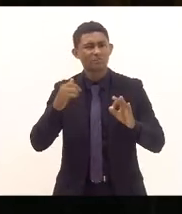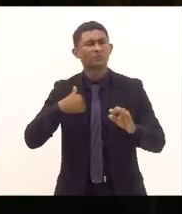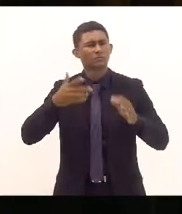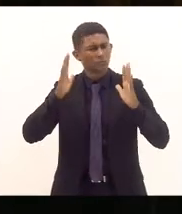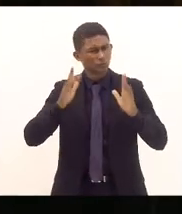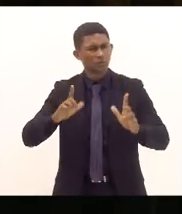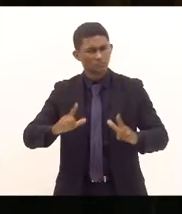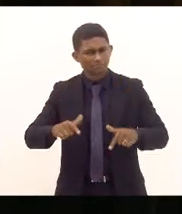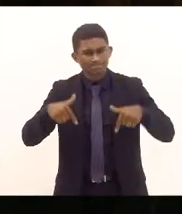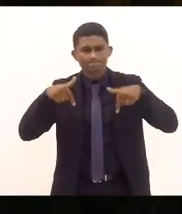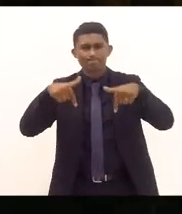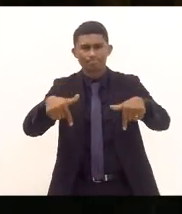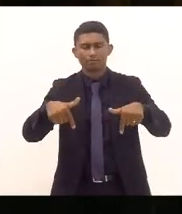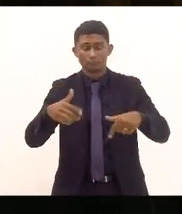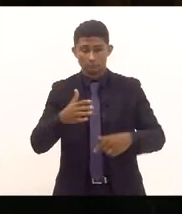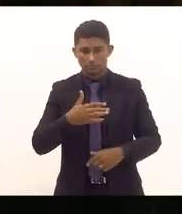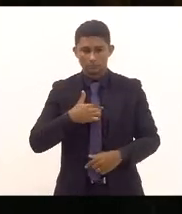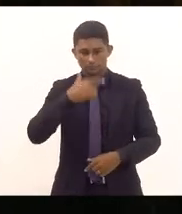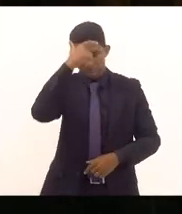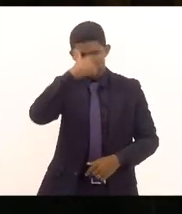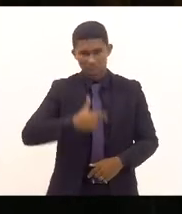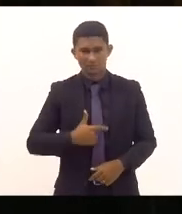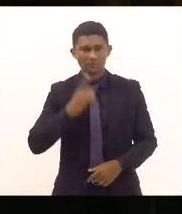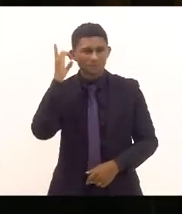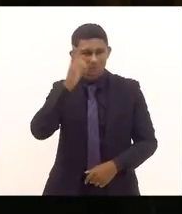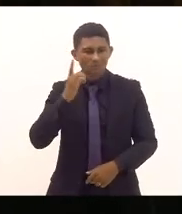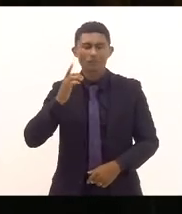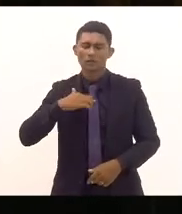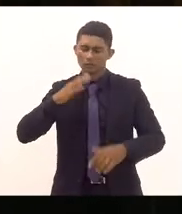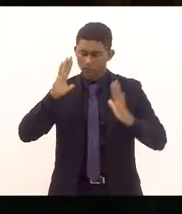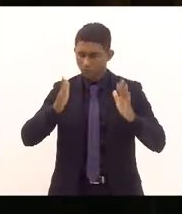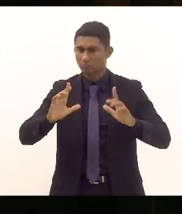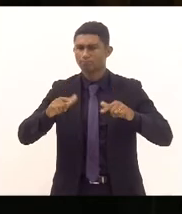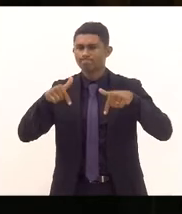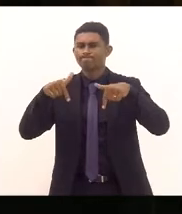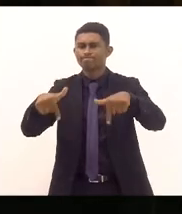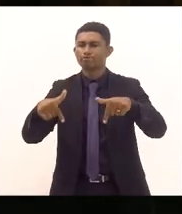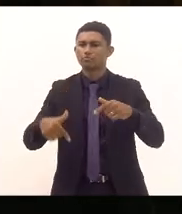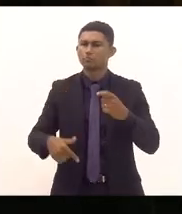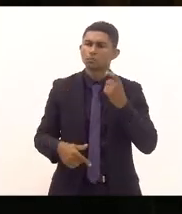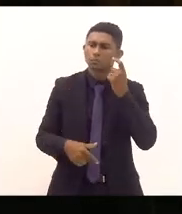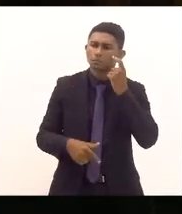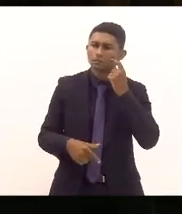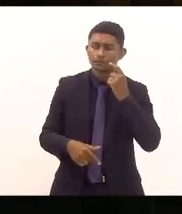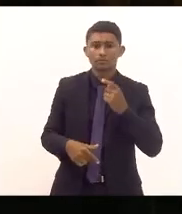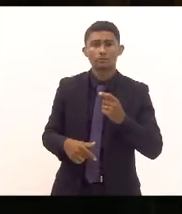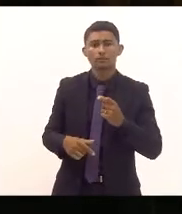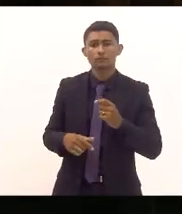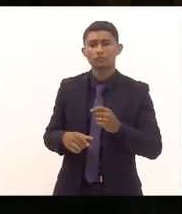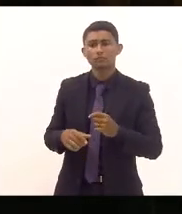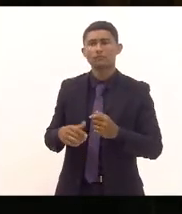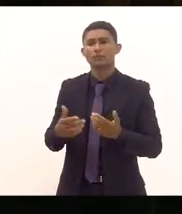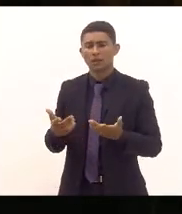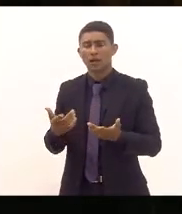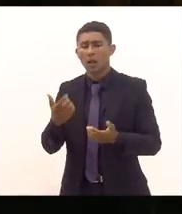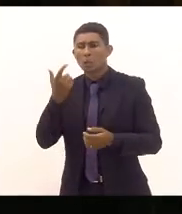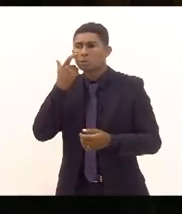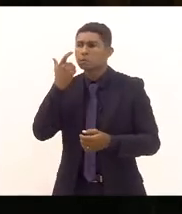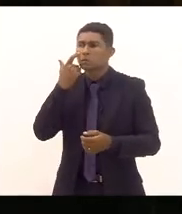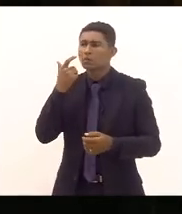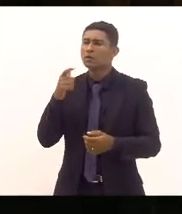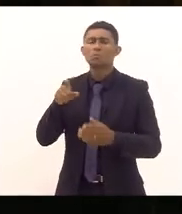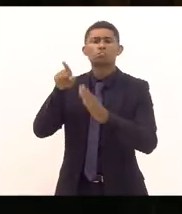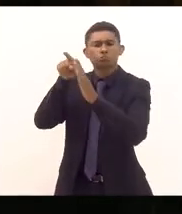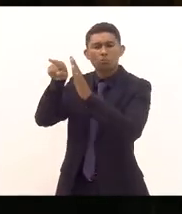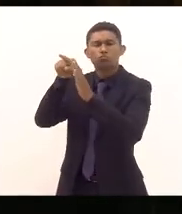diligências necessárias através do meu mandato no sentido de que possamos e é realizar as diligências e as